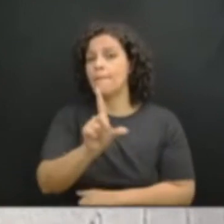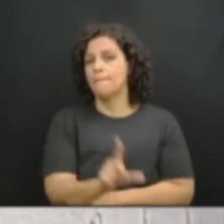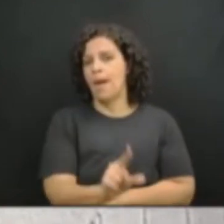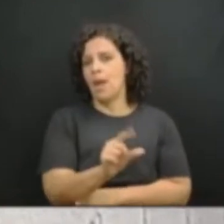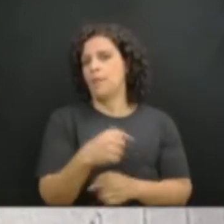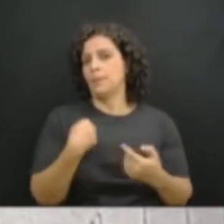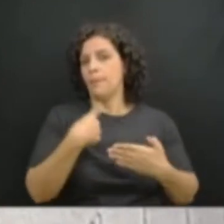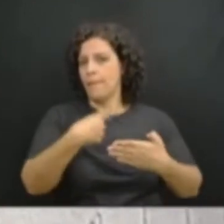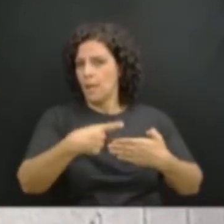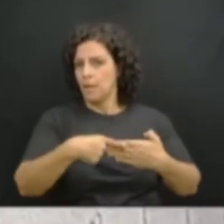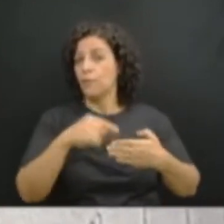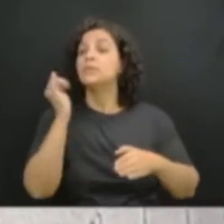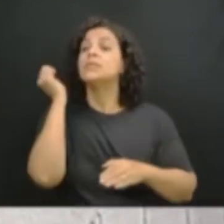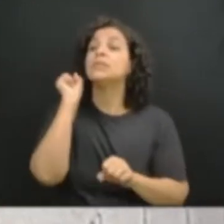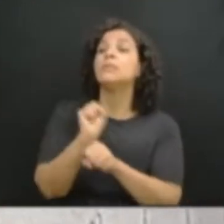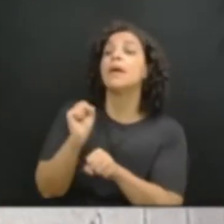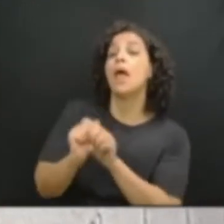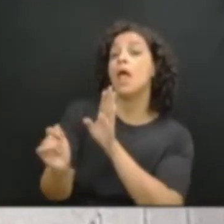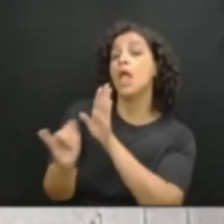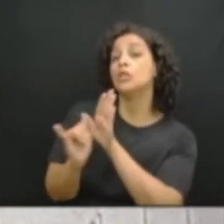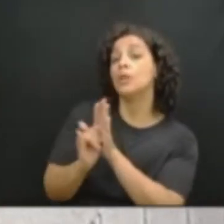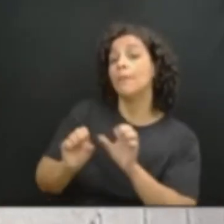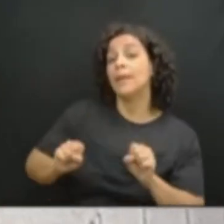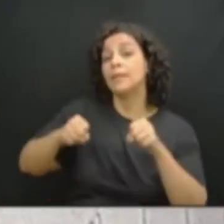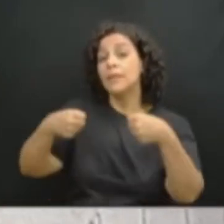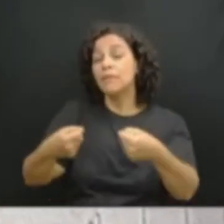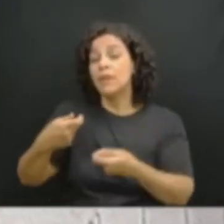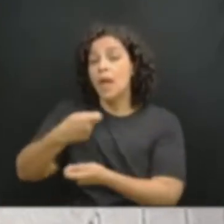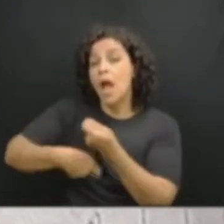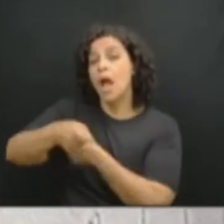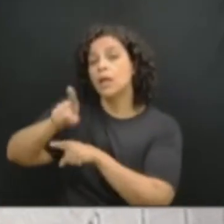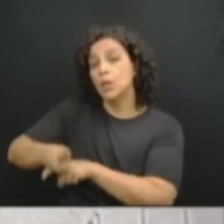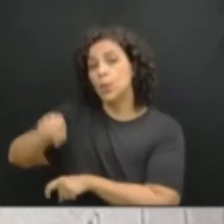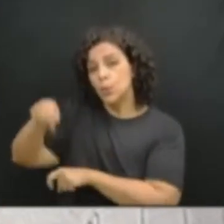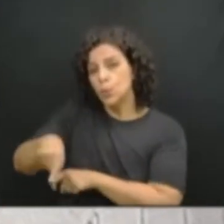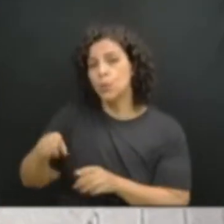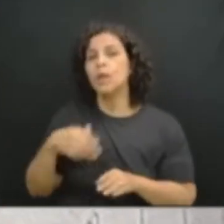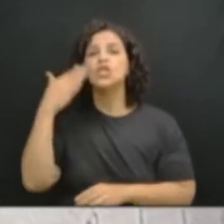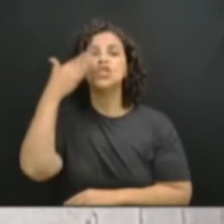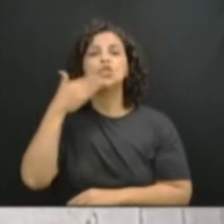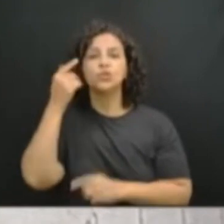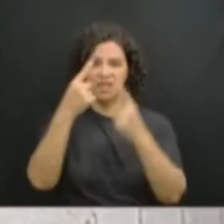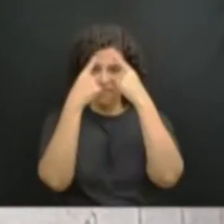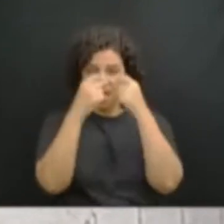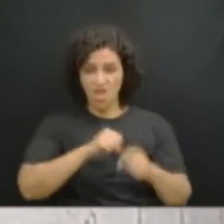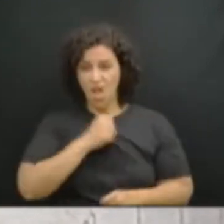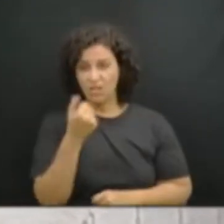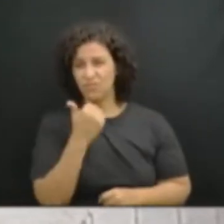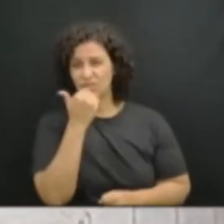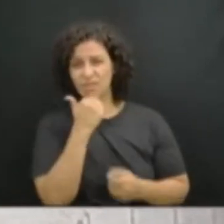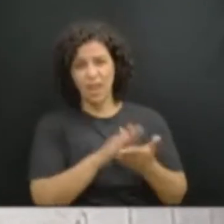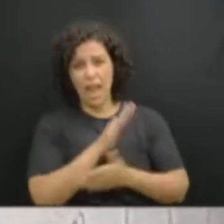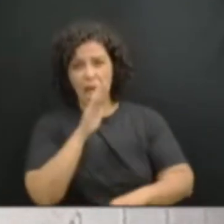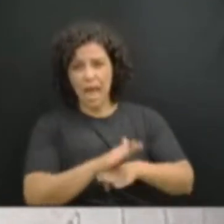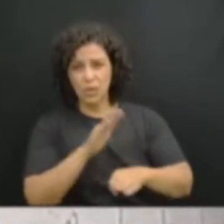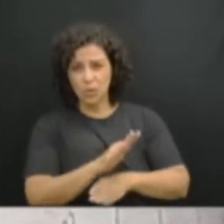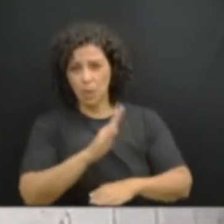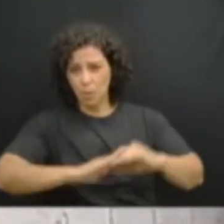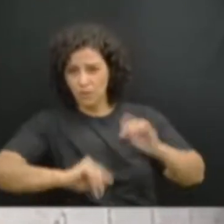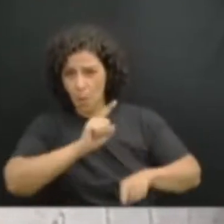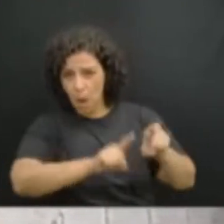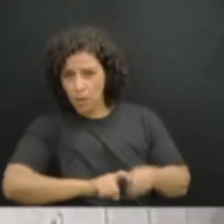Vamos aguardar o edital, para defender a nossa agricultura paranaense. Discurso violento e de ódio não defende a agricultura.